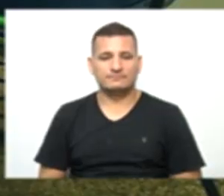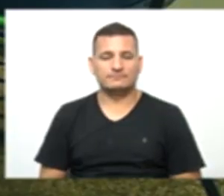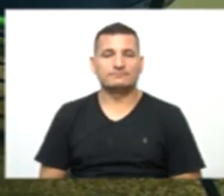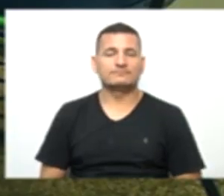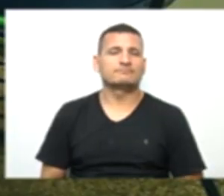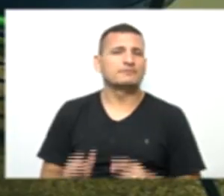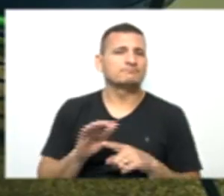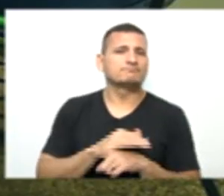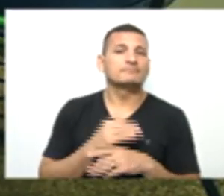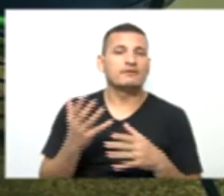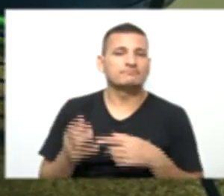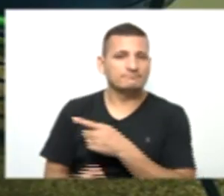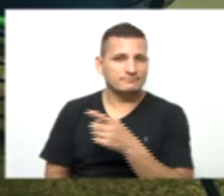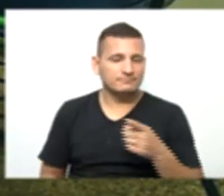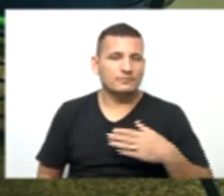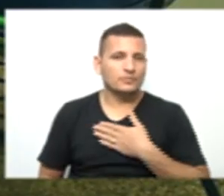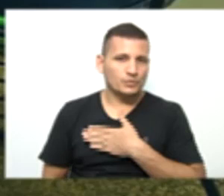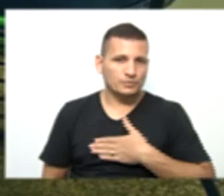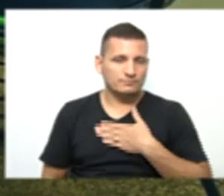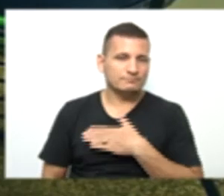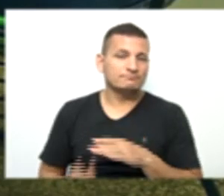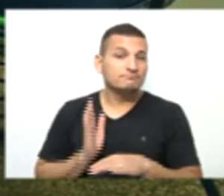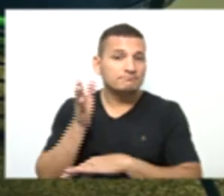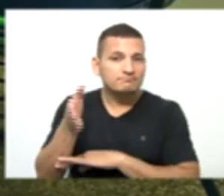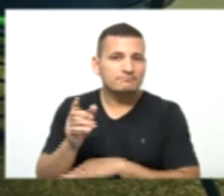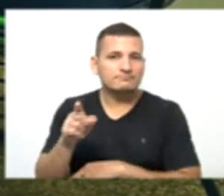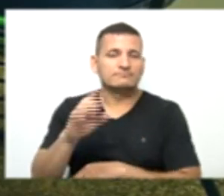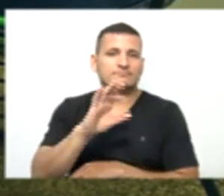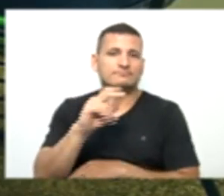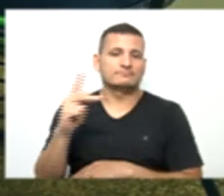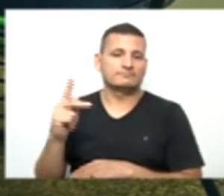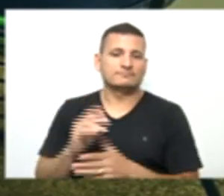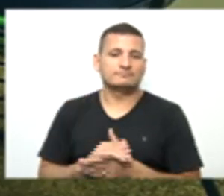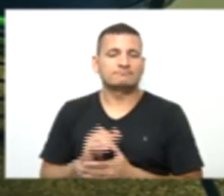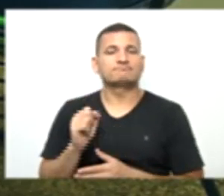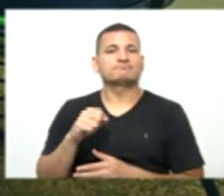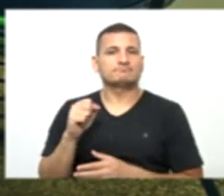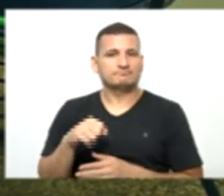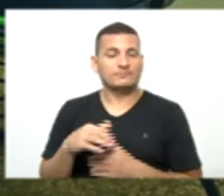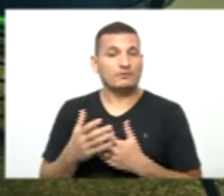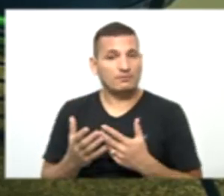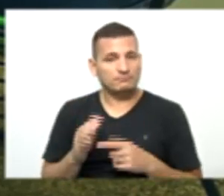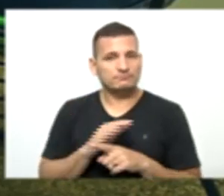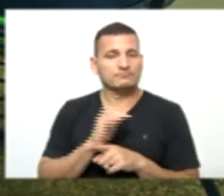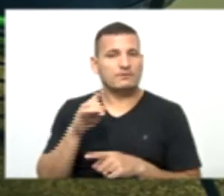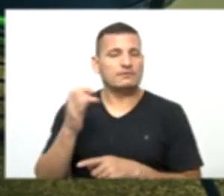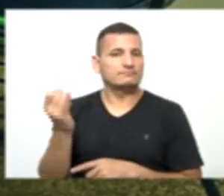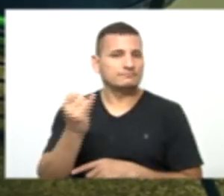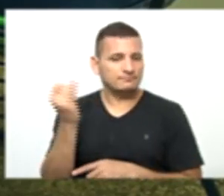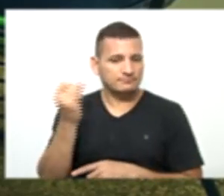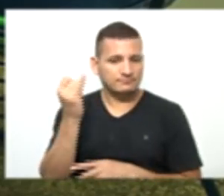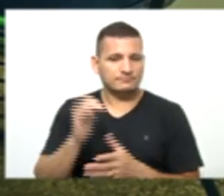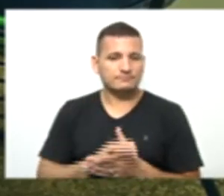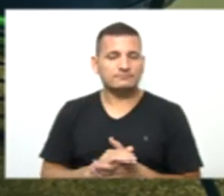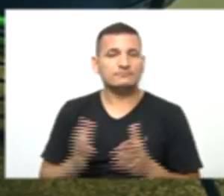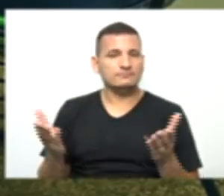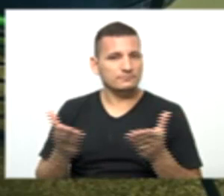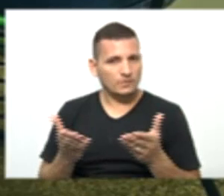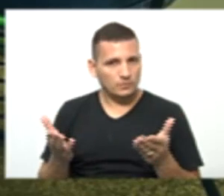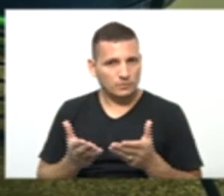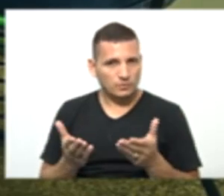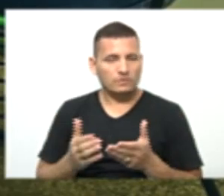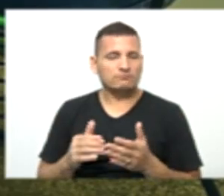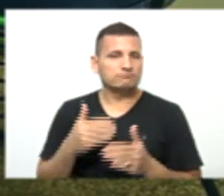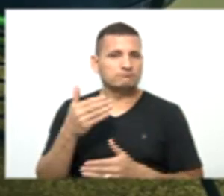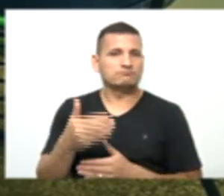E aí, turma, vocês gostaram da visita técnica lá na cooperativa? Sim. Olha, isso é importante, né? Agora a gente vai para uma etapa